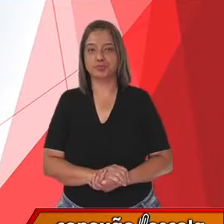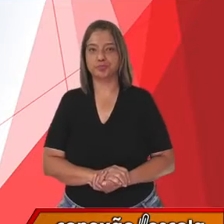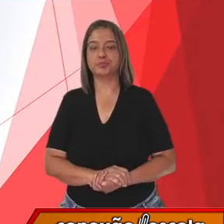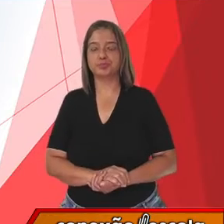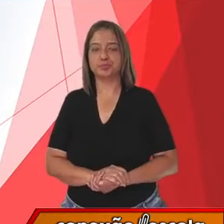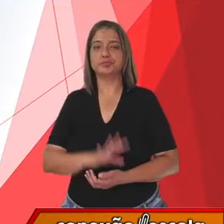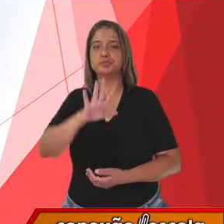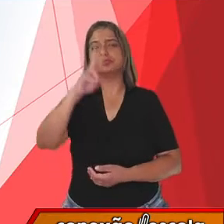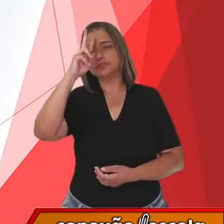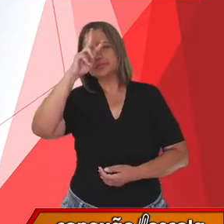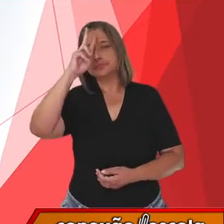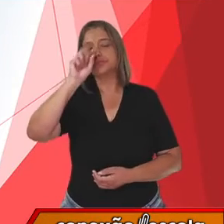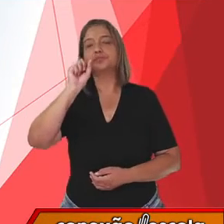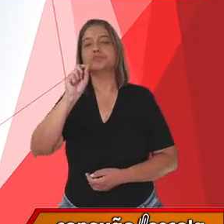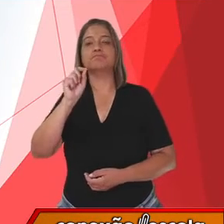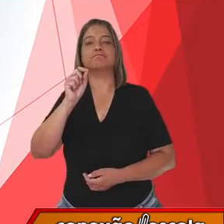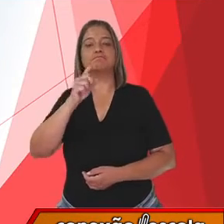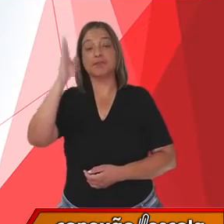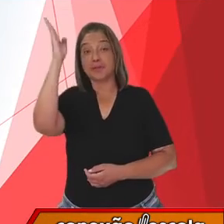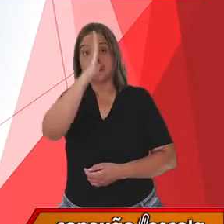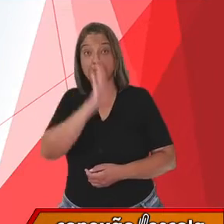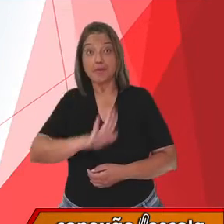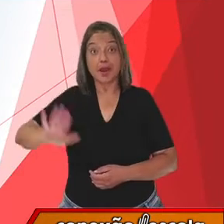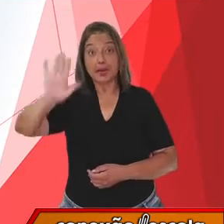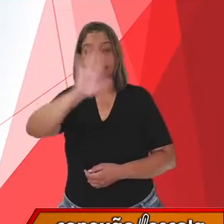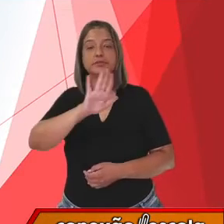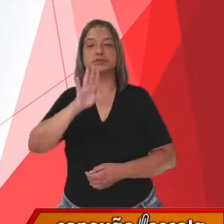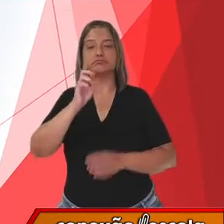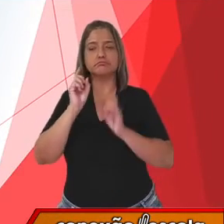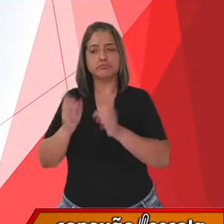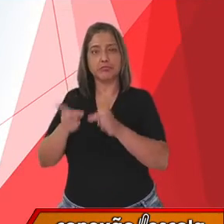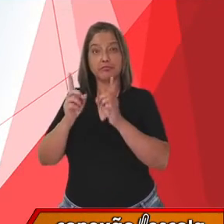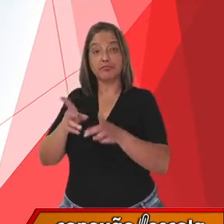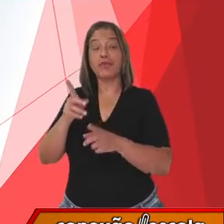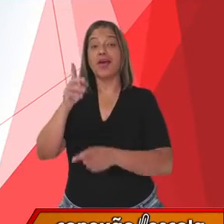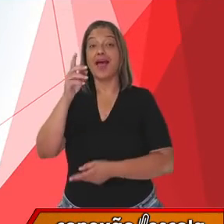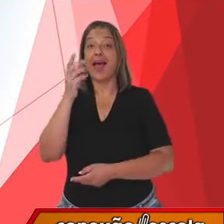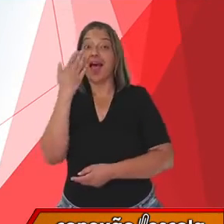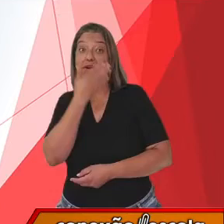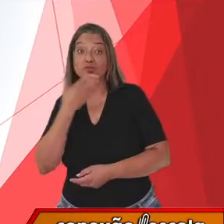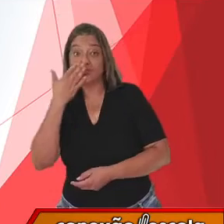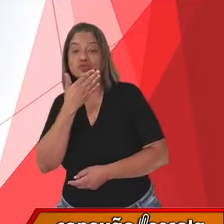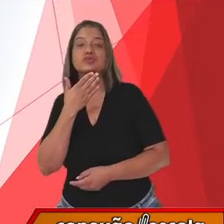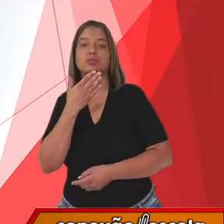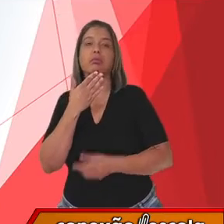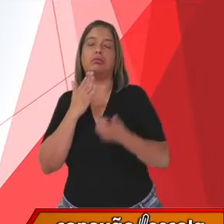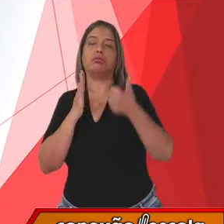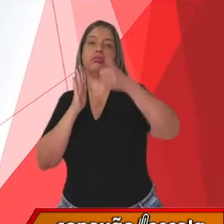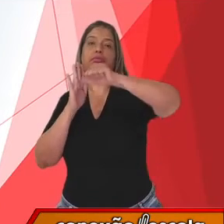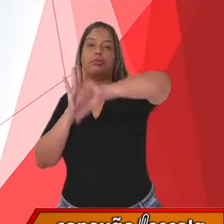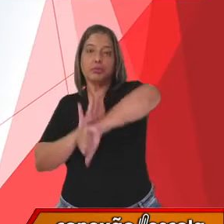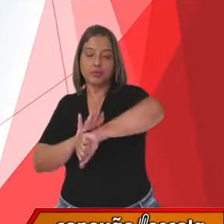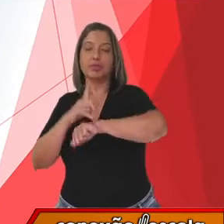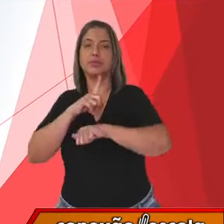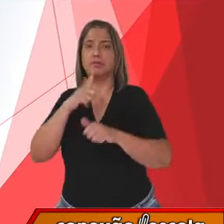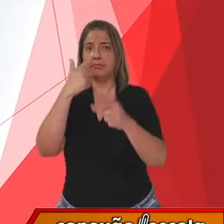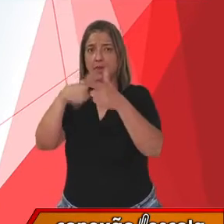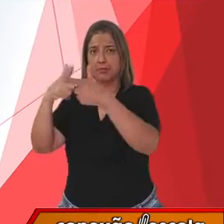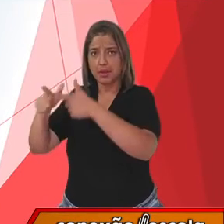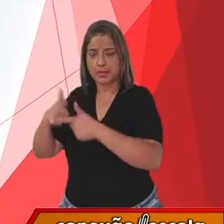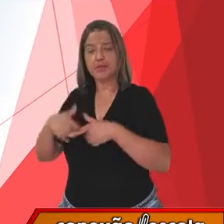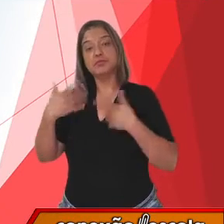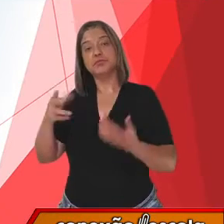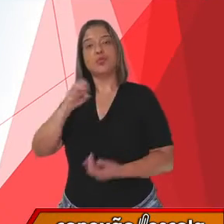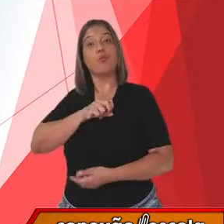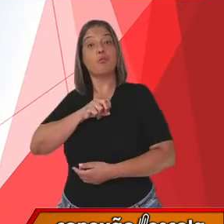Relembrando, o mercado brasileiro de açúcar estava em crise. Isso fez com que Portugal